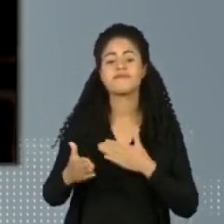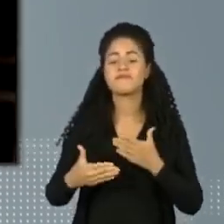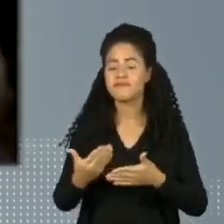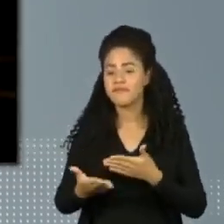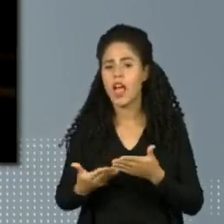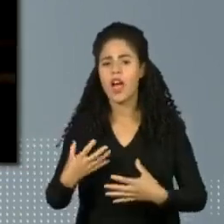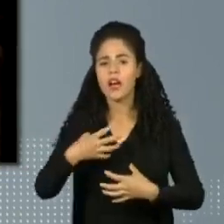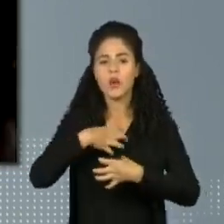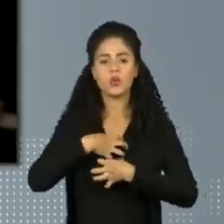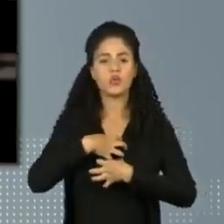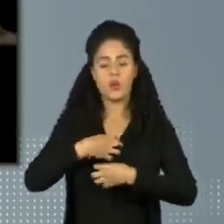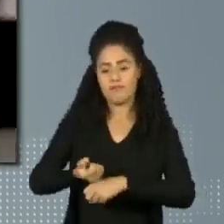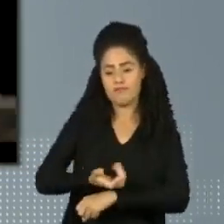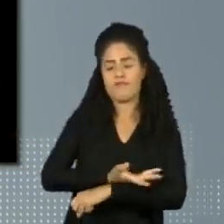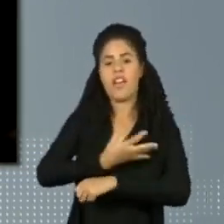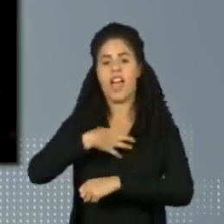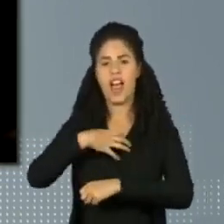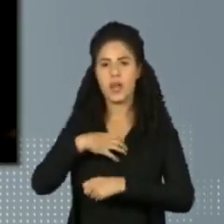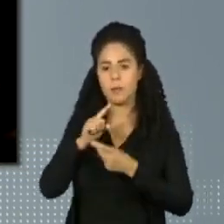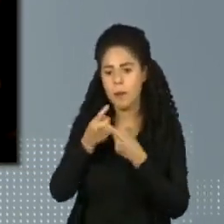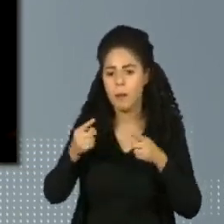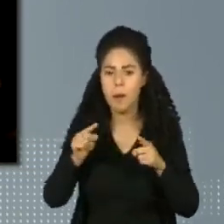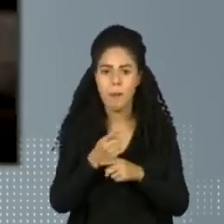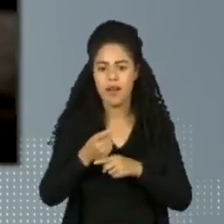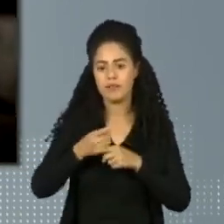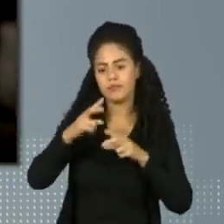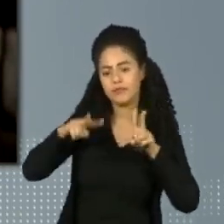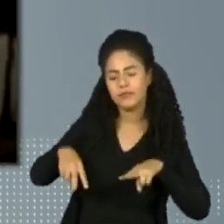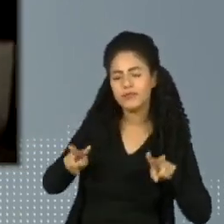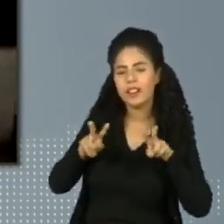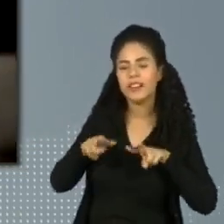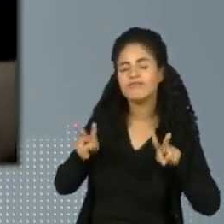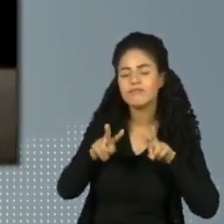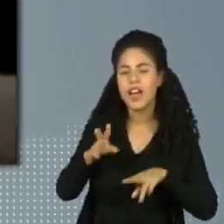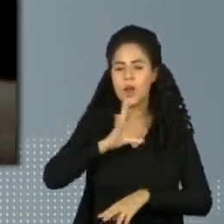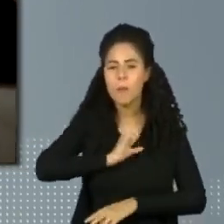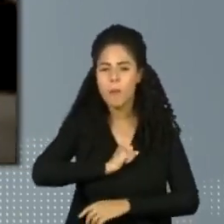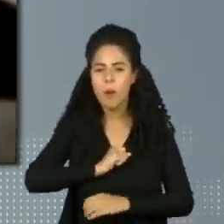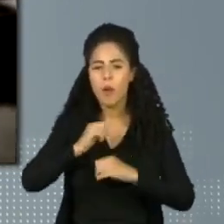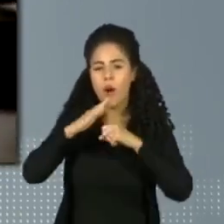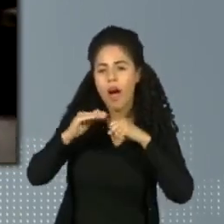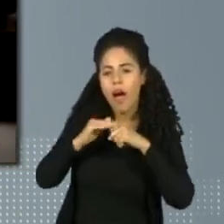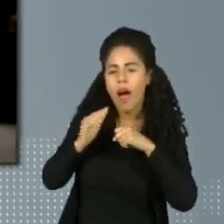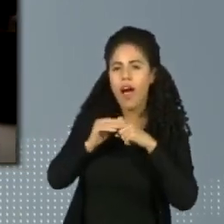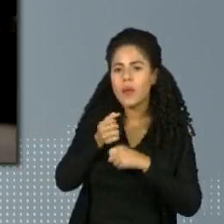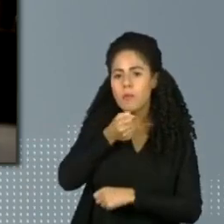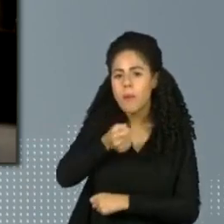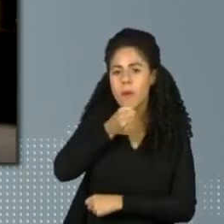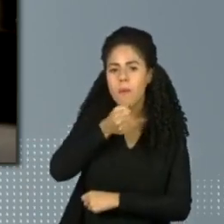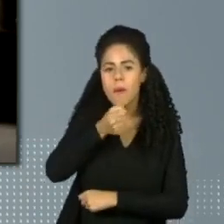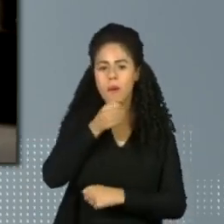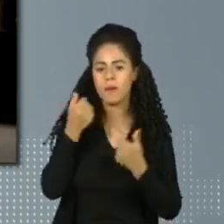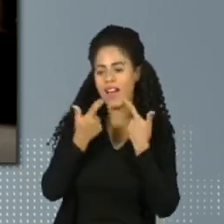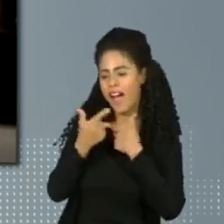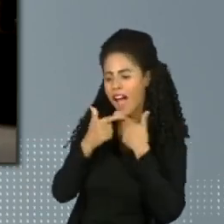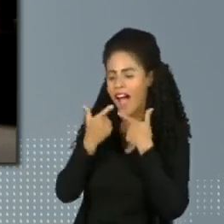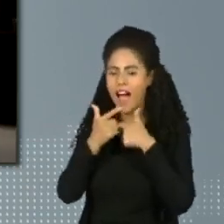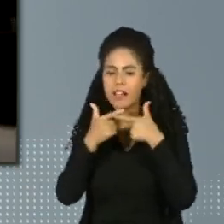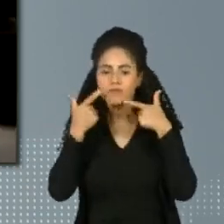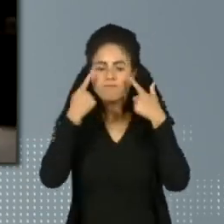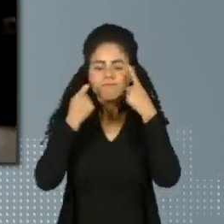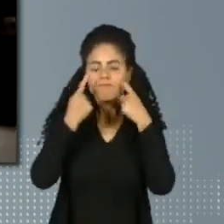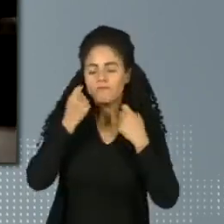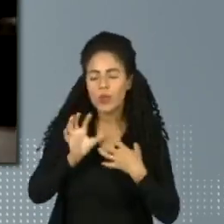A intensidade na interpretação, o malabarismo melódico, ora com a voz rouca, ora rindo ou chorando com